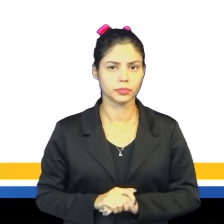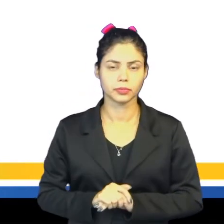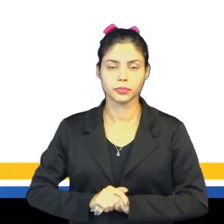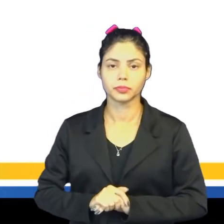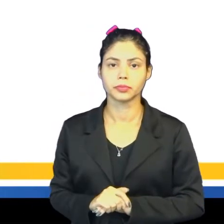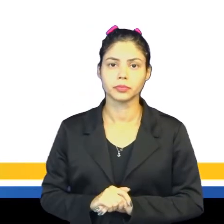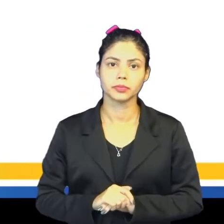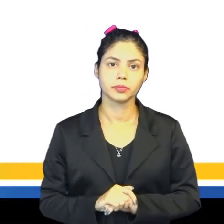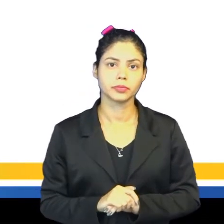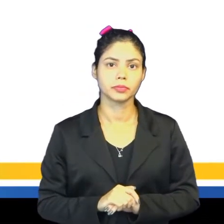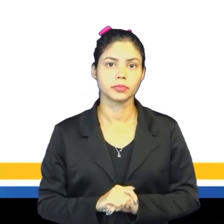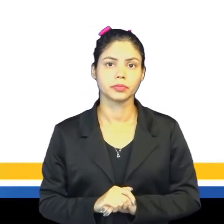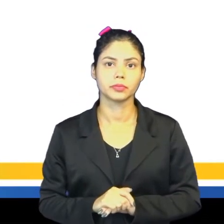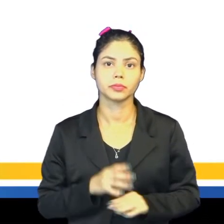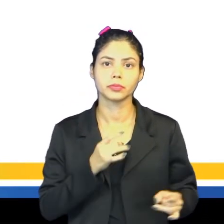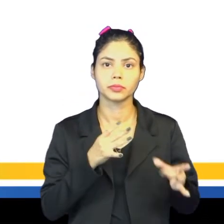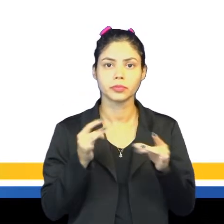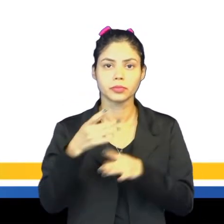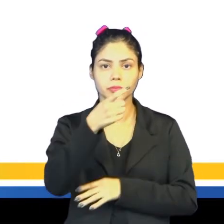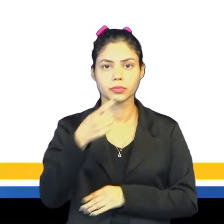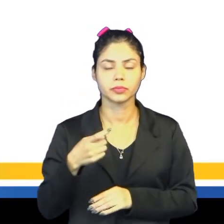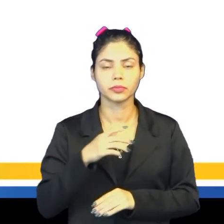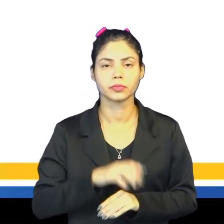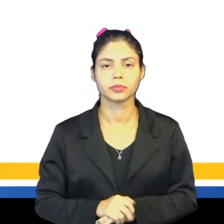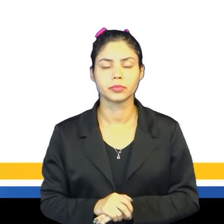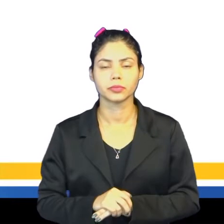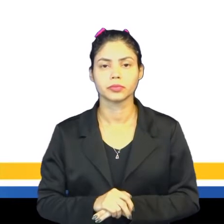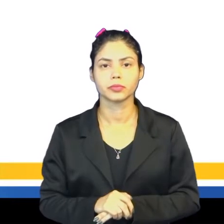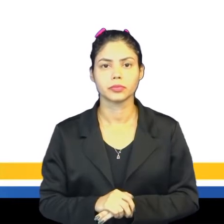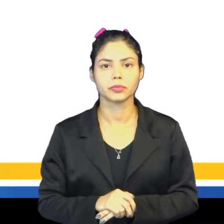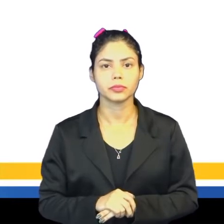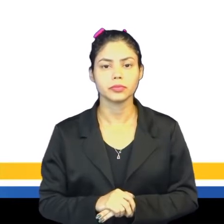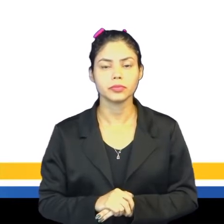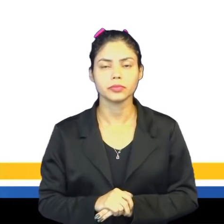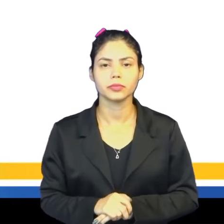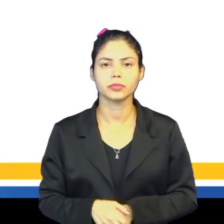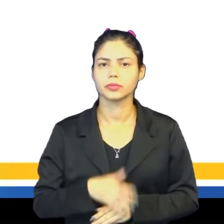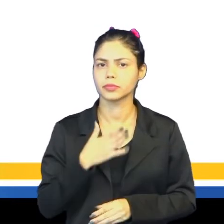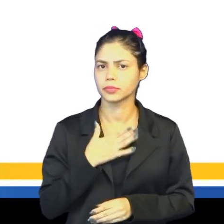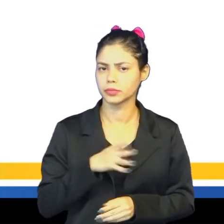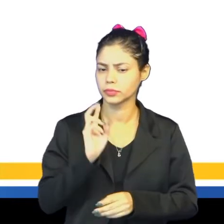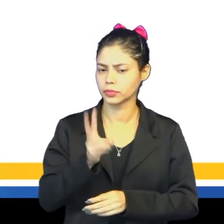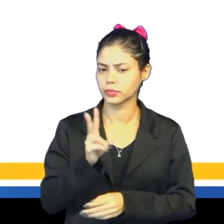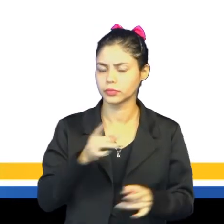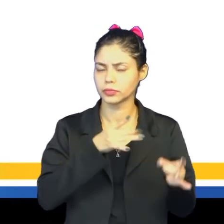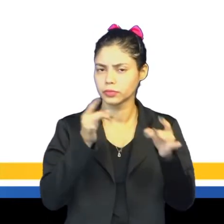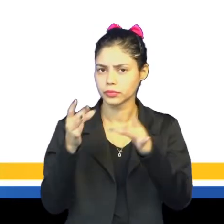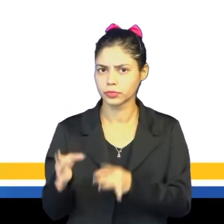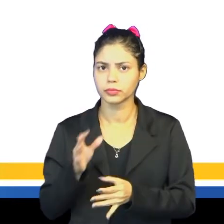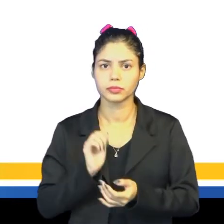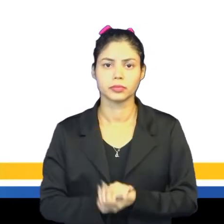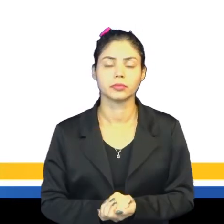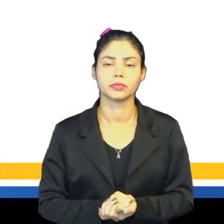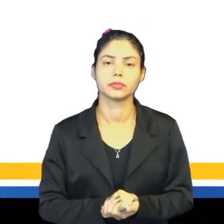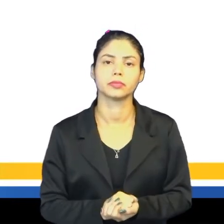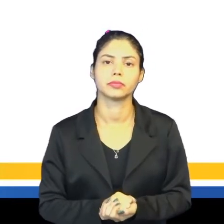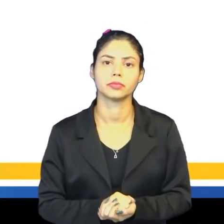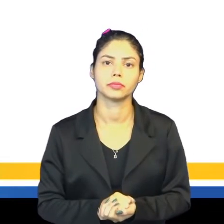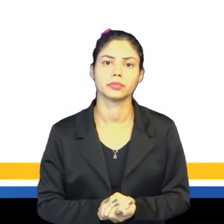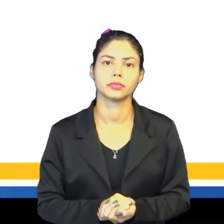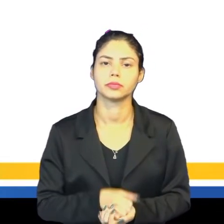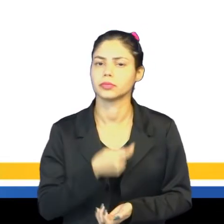vamos dizer um mercado X, ele custa R$ 12. Mas a mesma mercadoria e a